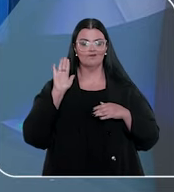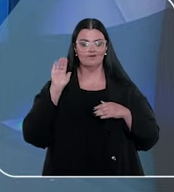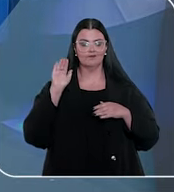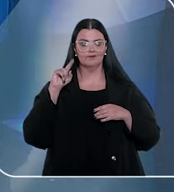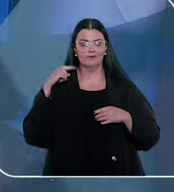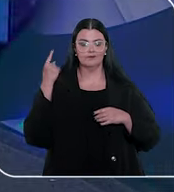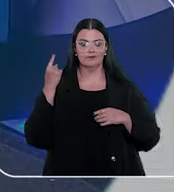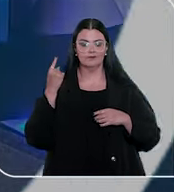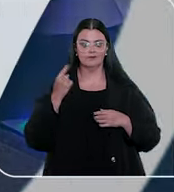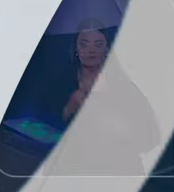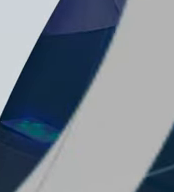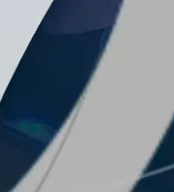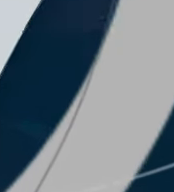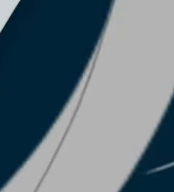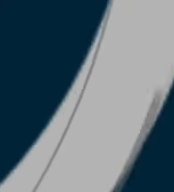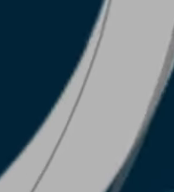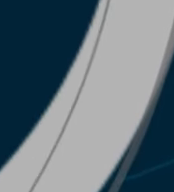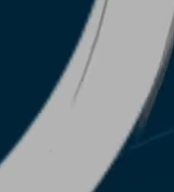até a próxima